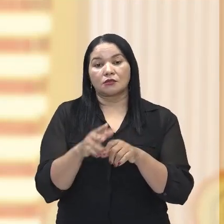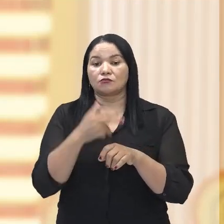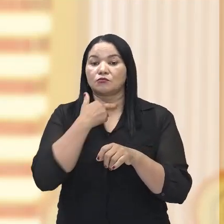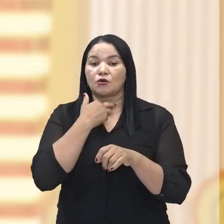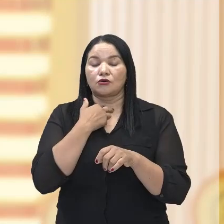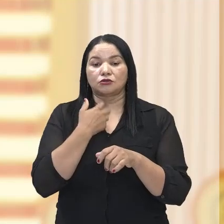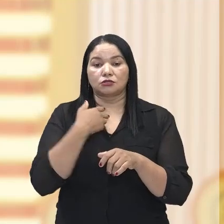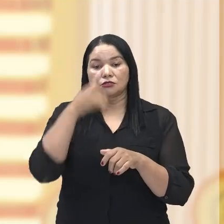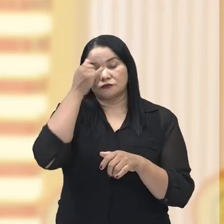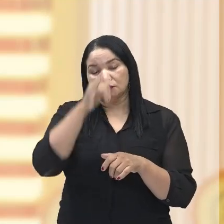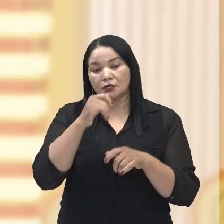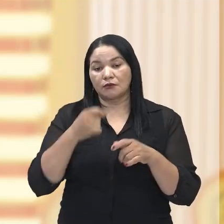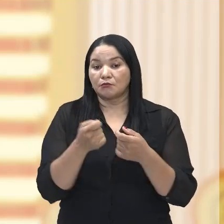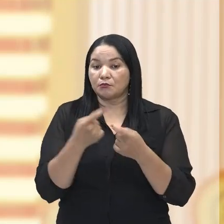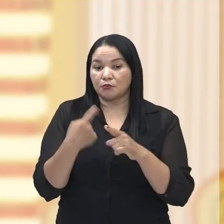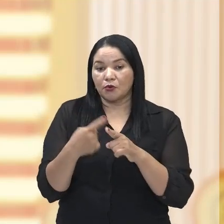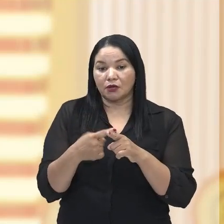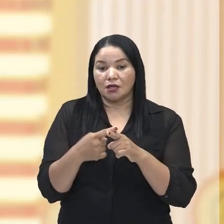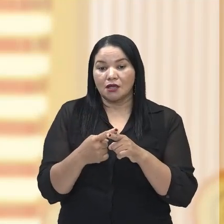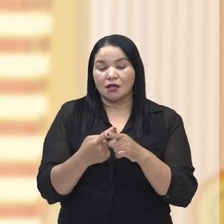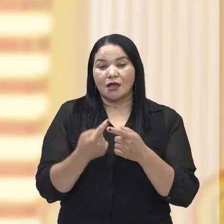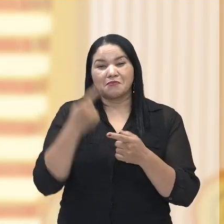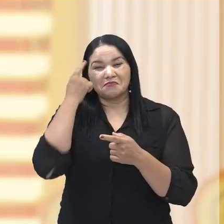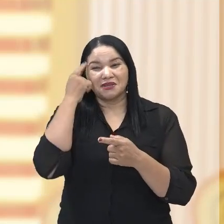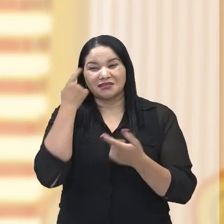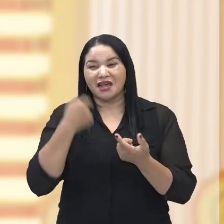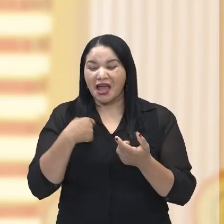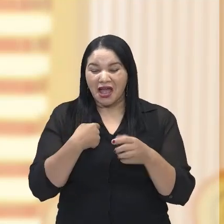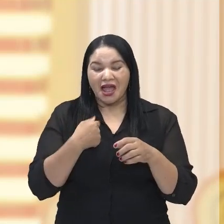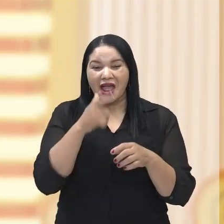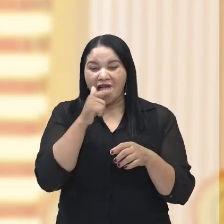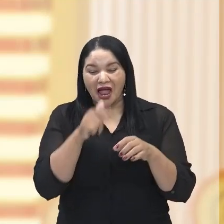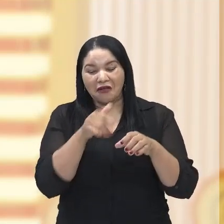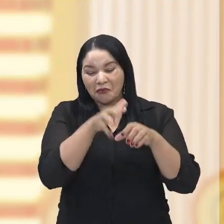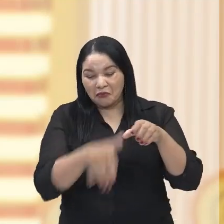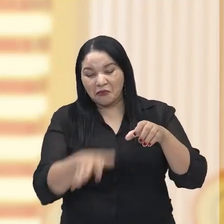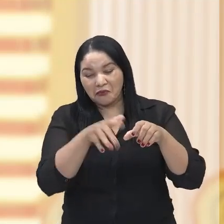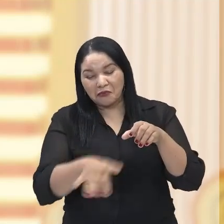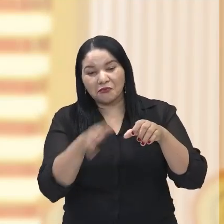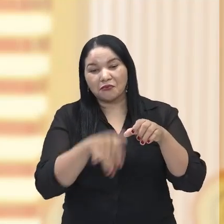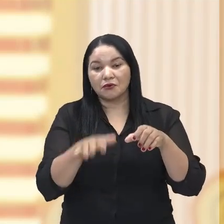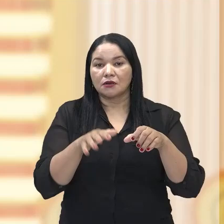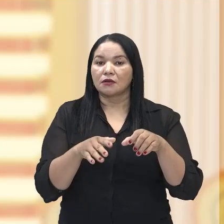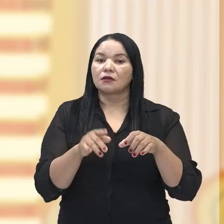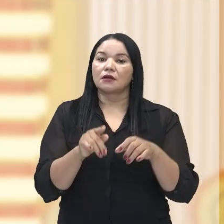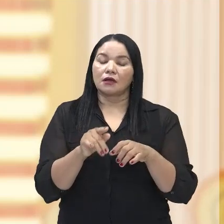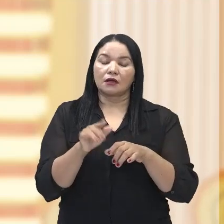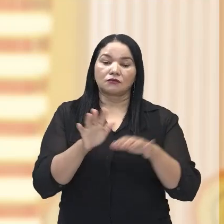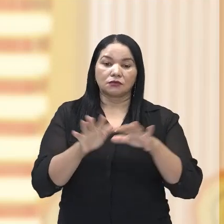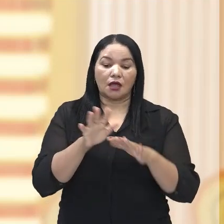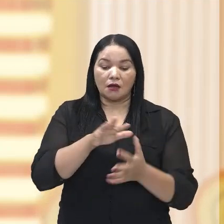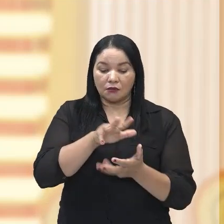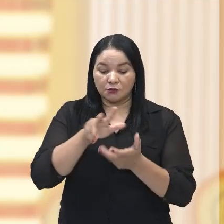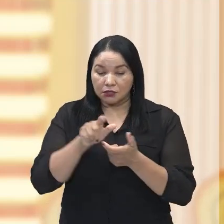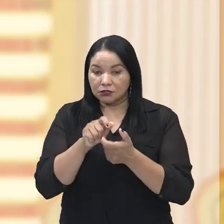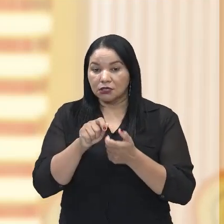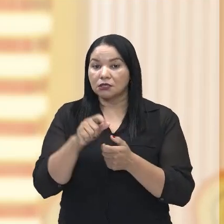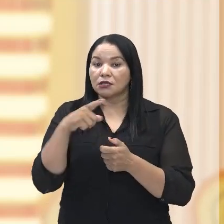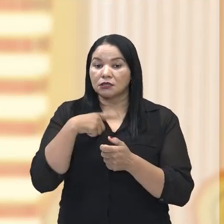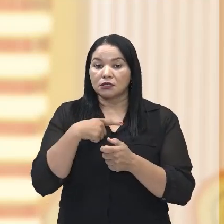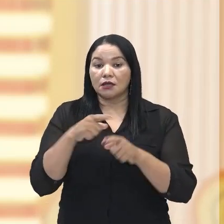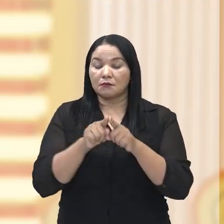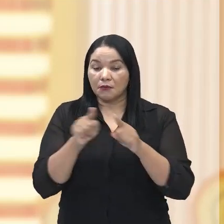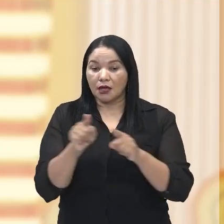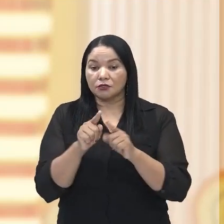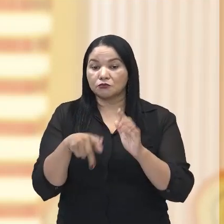água. Na verdade, não. Nós temos no planeta uma grande quantidade de água, mas ela é água do